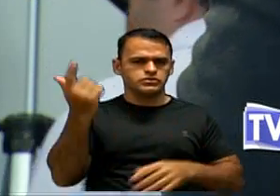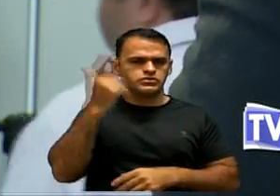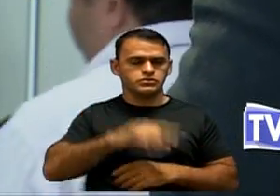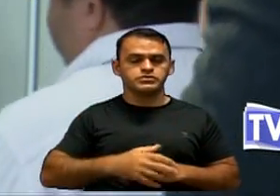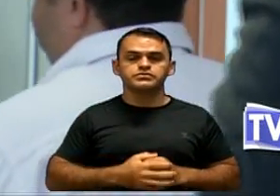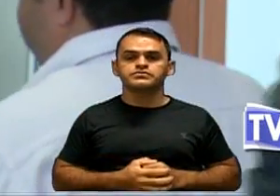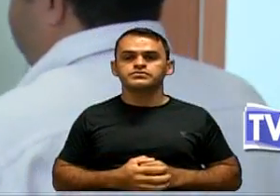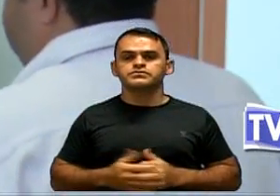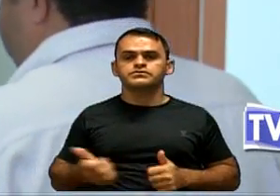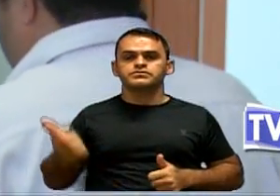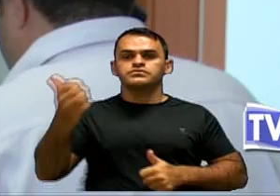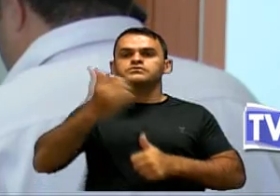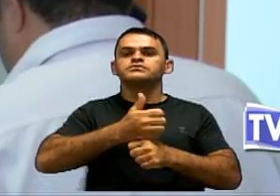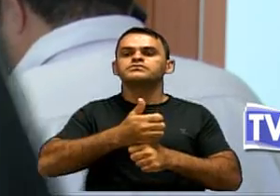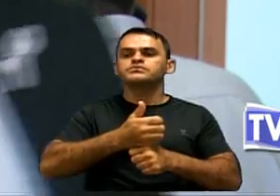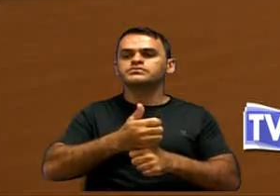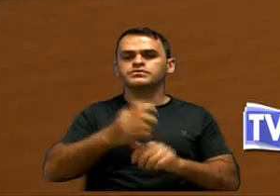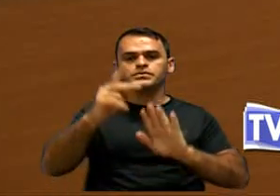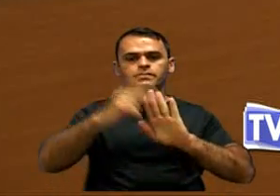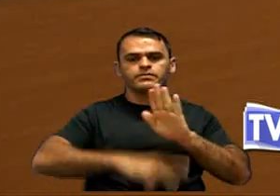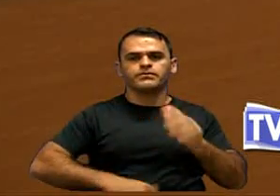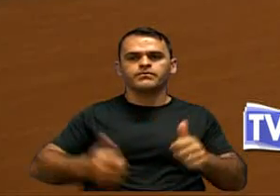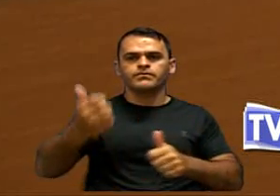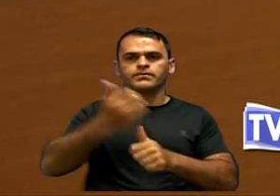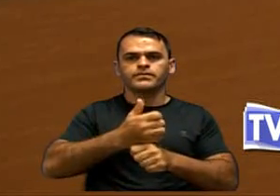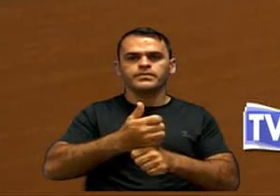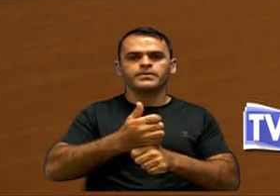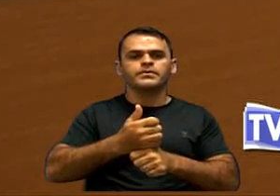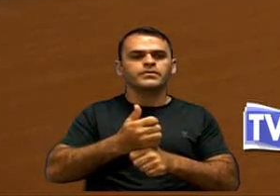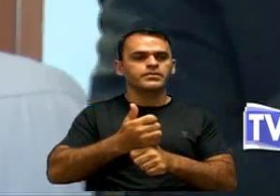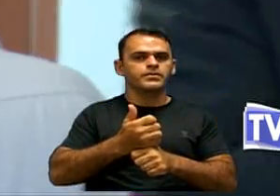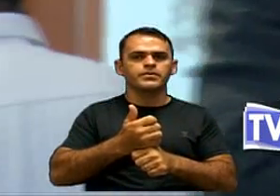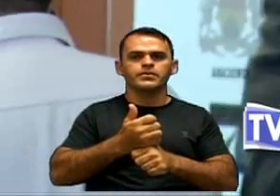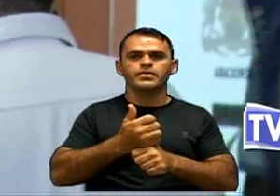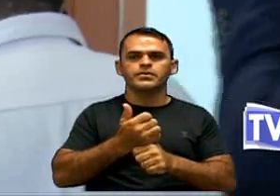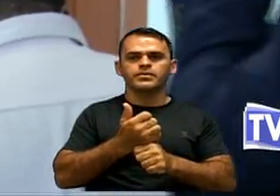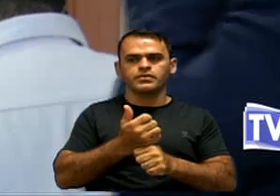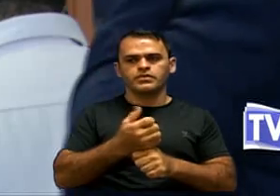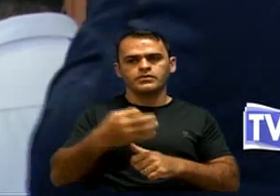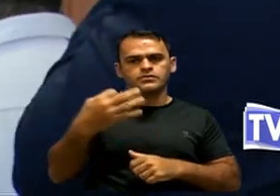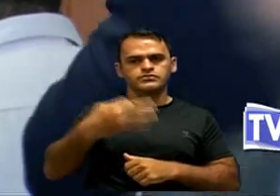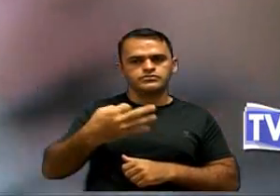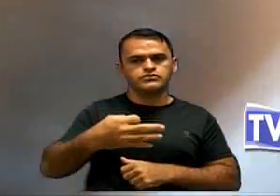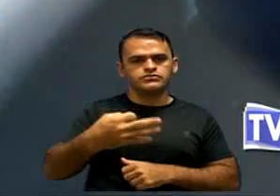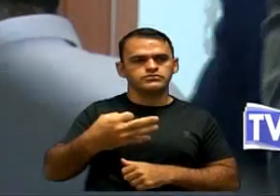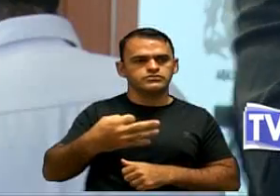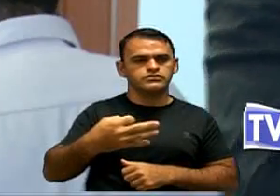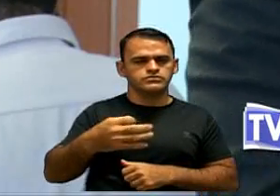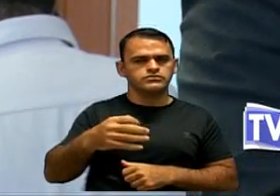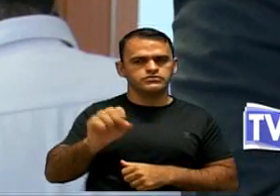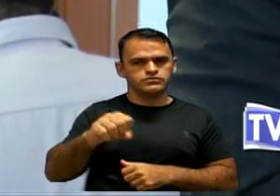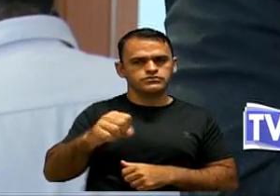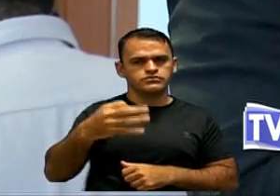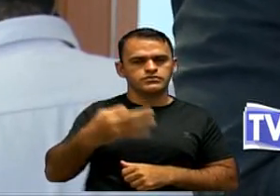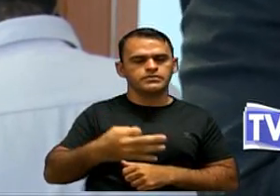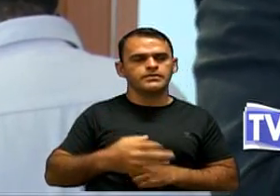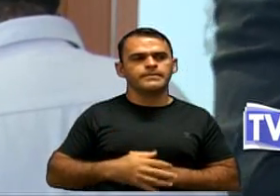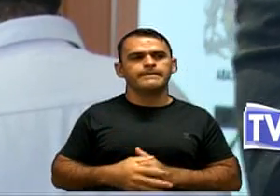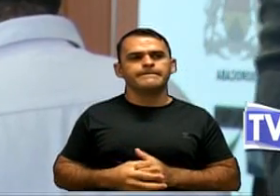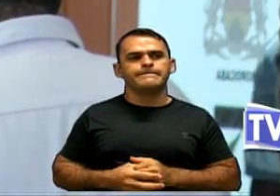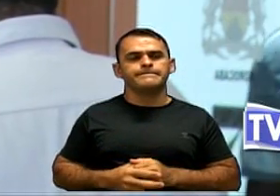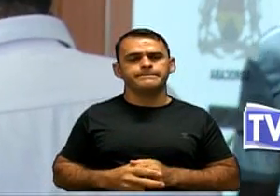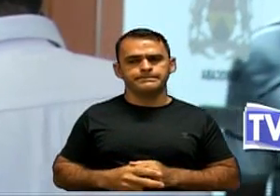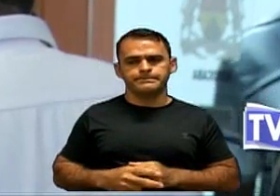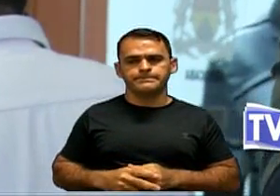o substitutivo. É o substitutivo, isso mesmo, Martinez. O substitutivo...